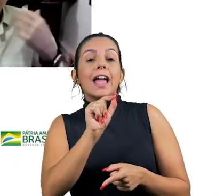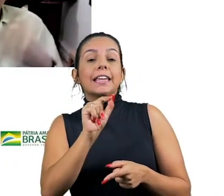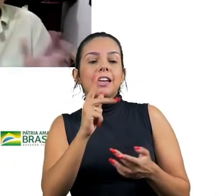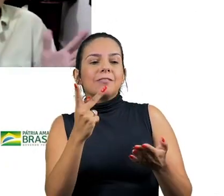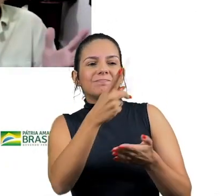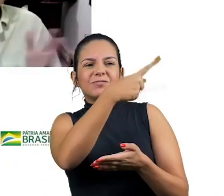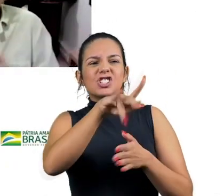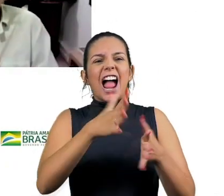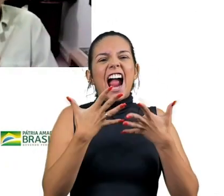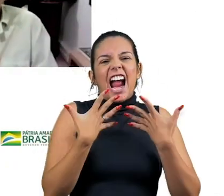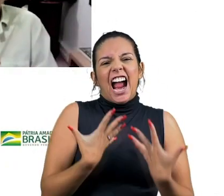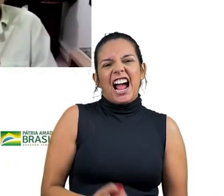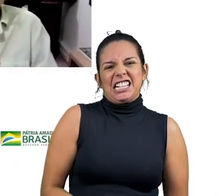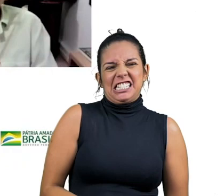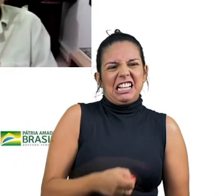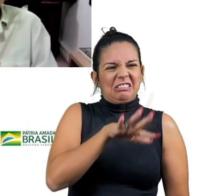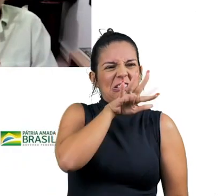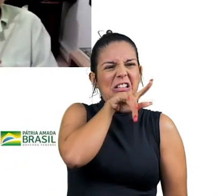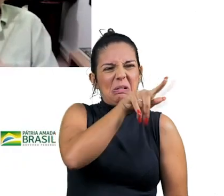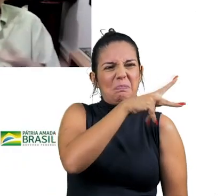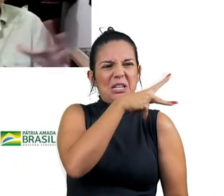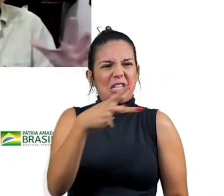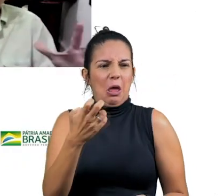aí resolve, eu vou me candidatar.